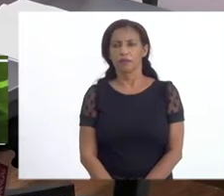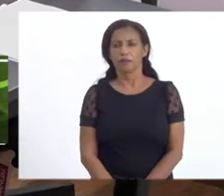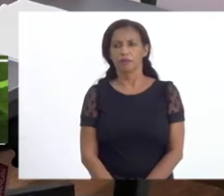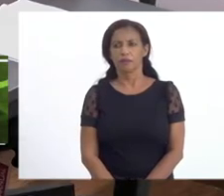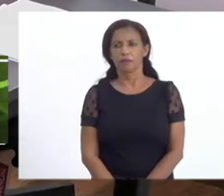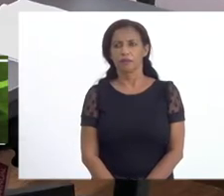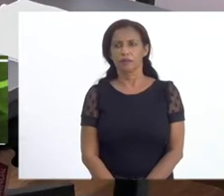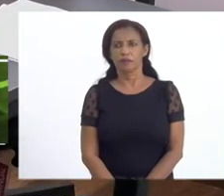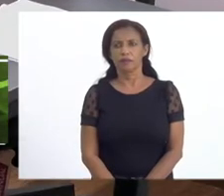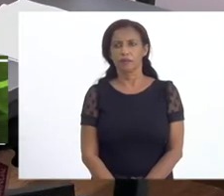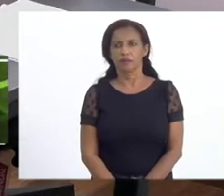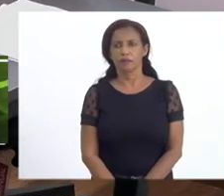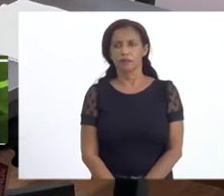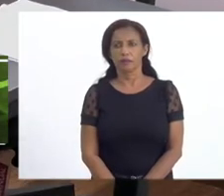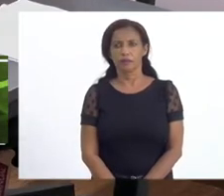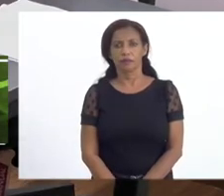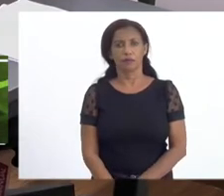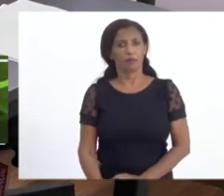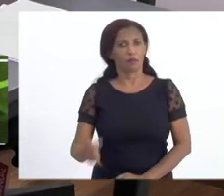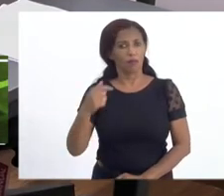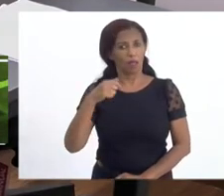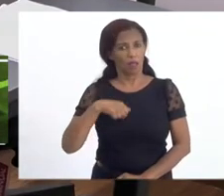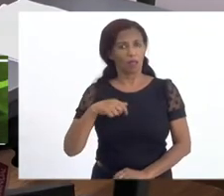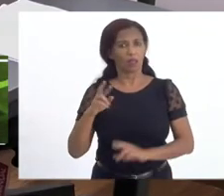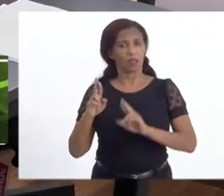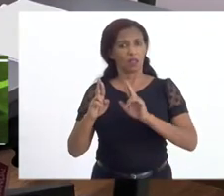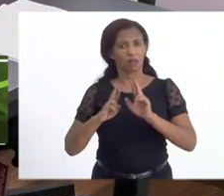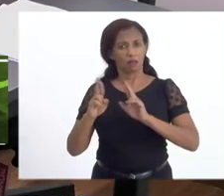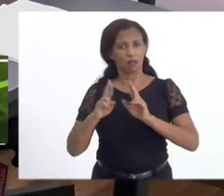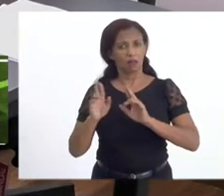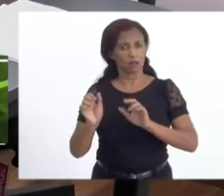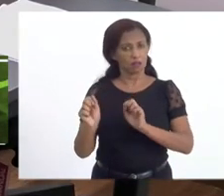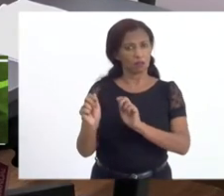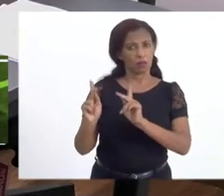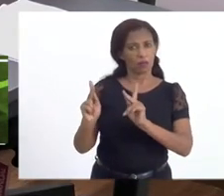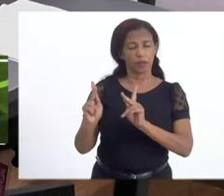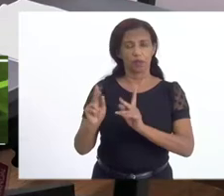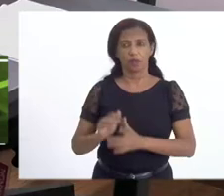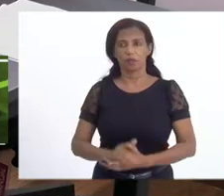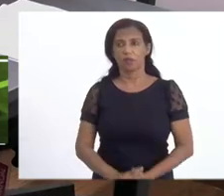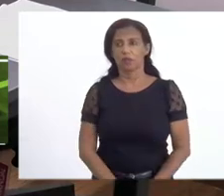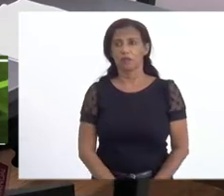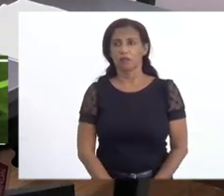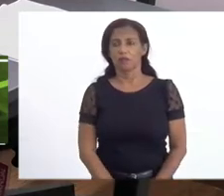Estou sendo informada que aqui, em relação ao senhor, está habilitado.